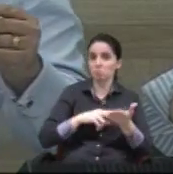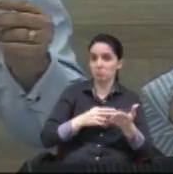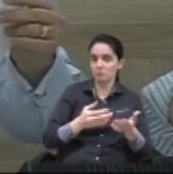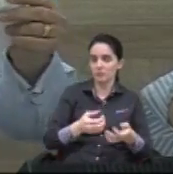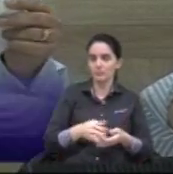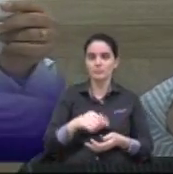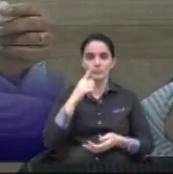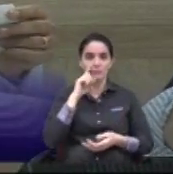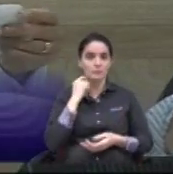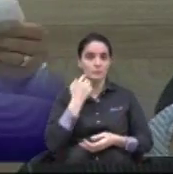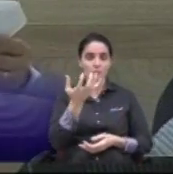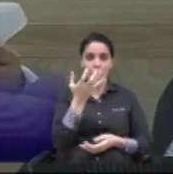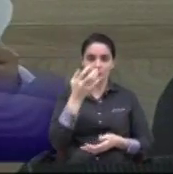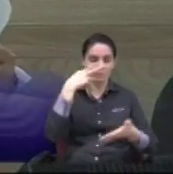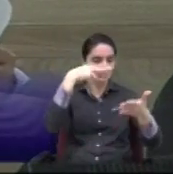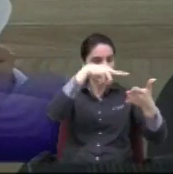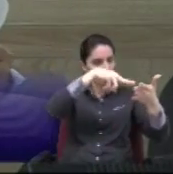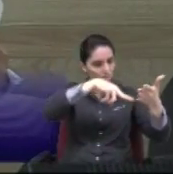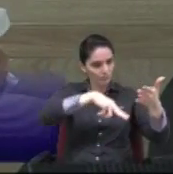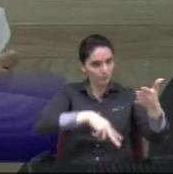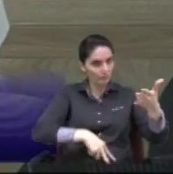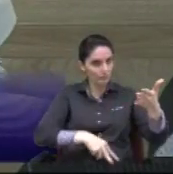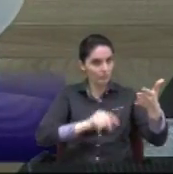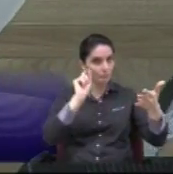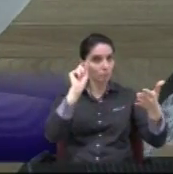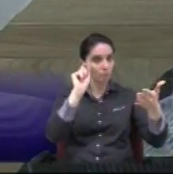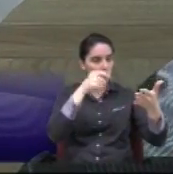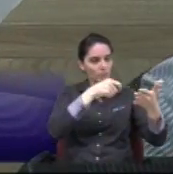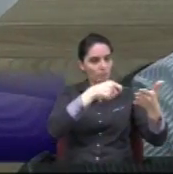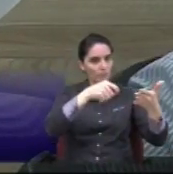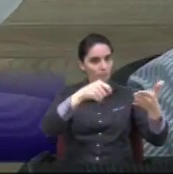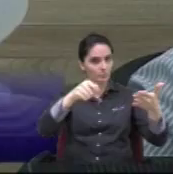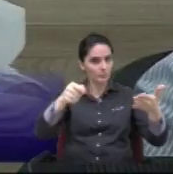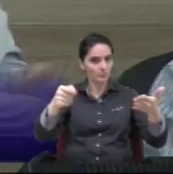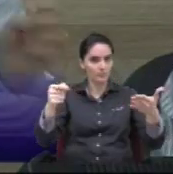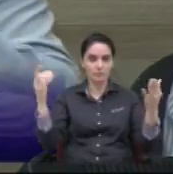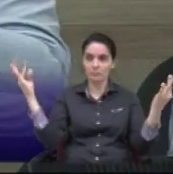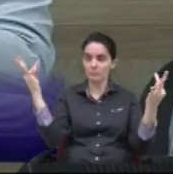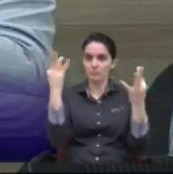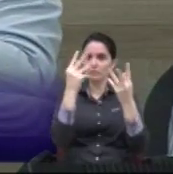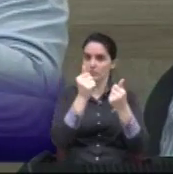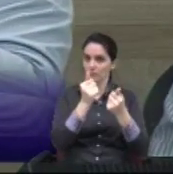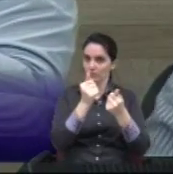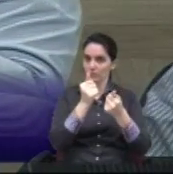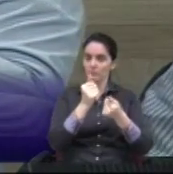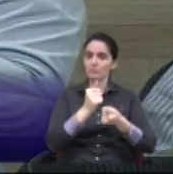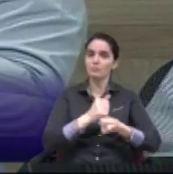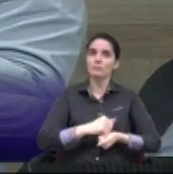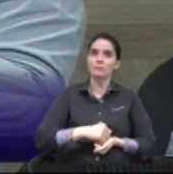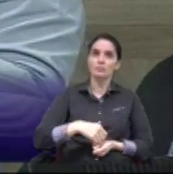que todos tenham noção do teor da carta, visto que todos nós já recebemos